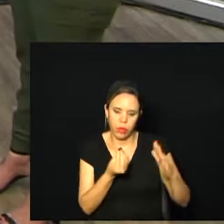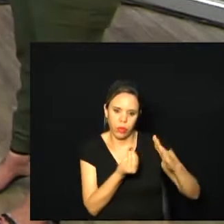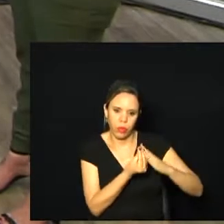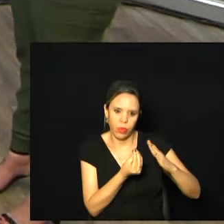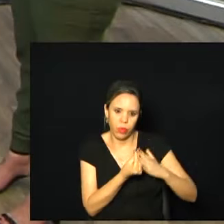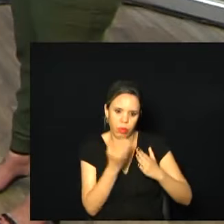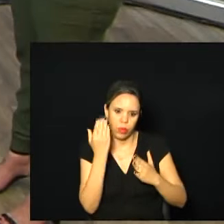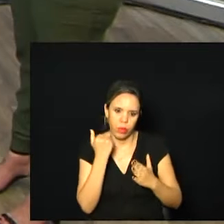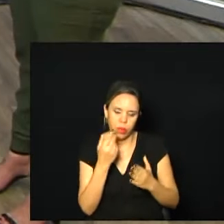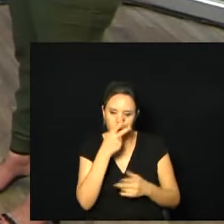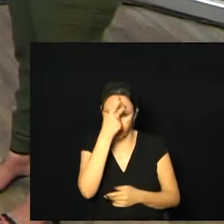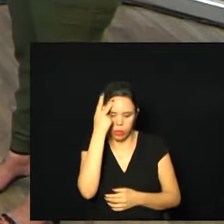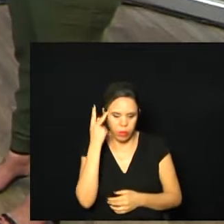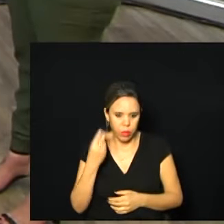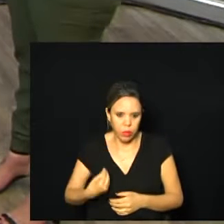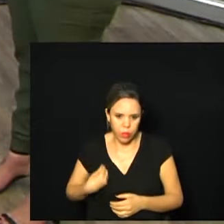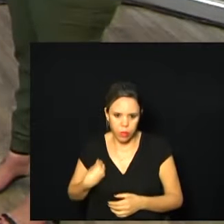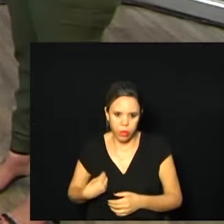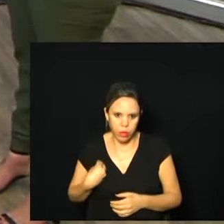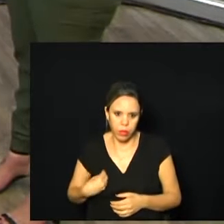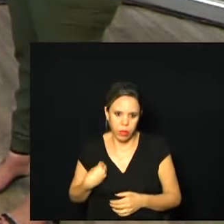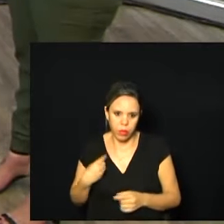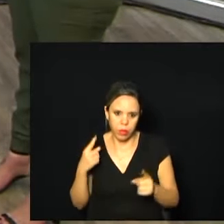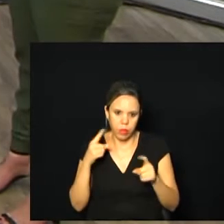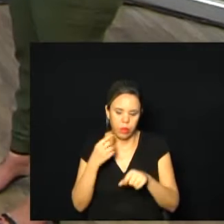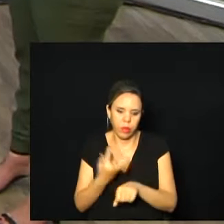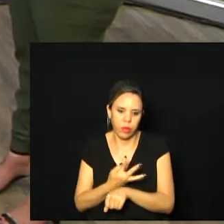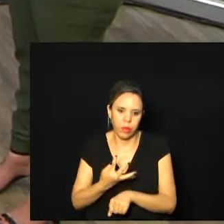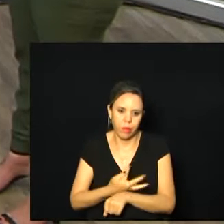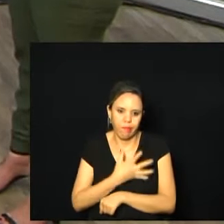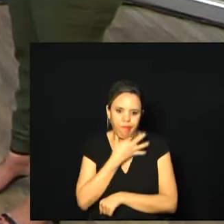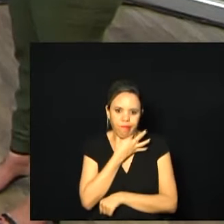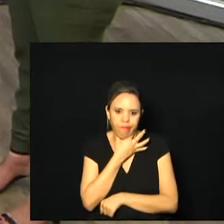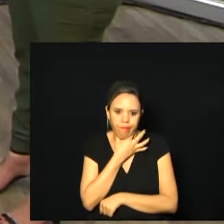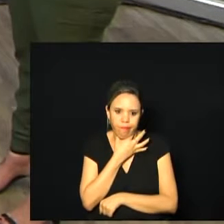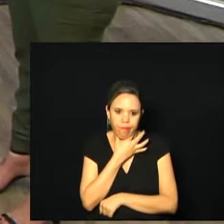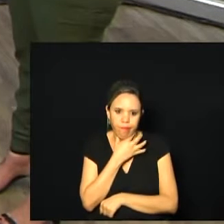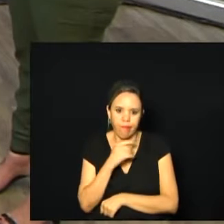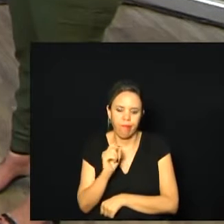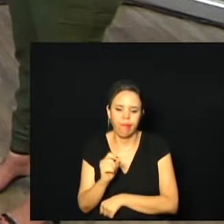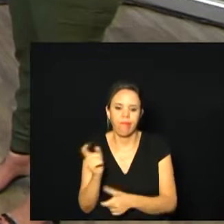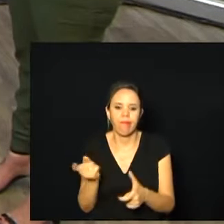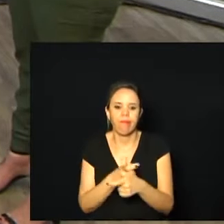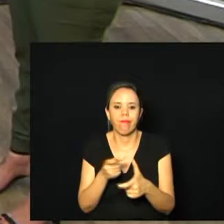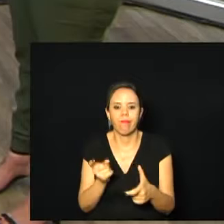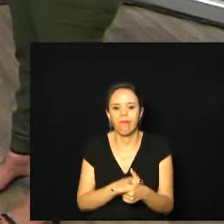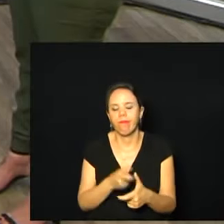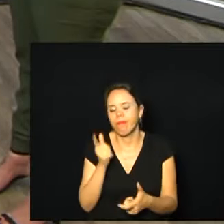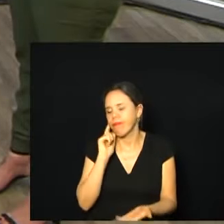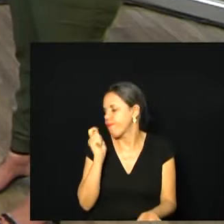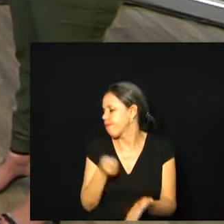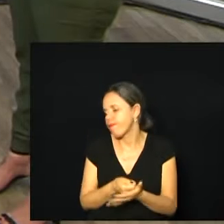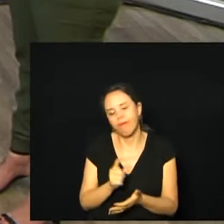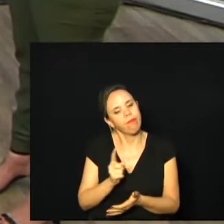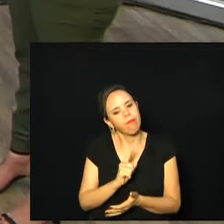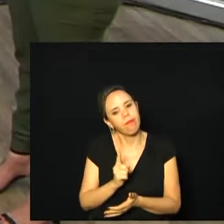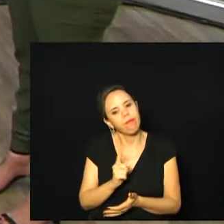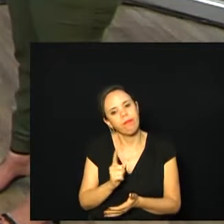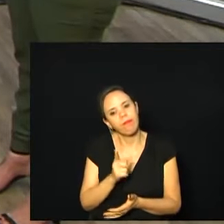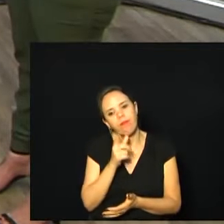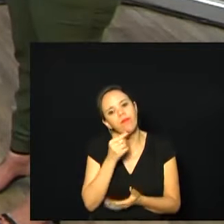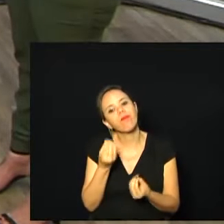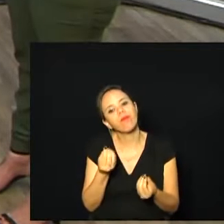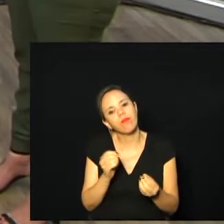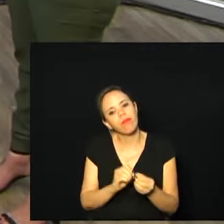a gente sabe que muitas pessoas estão em situação de dificuldades financeiras. Para quem está devendo, para quem não está conseguindo pagar essa conta de